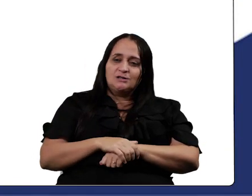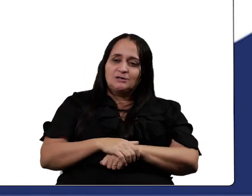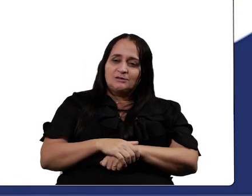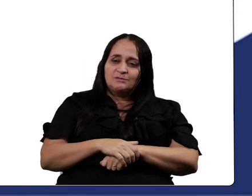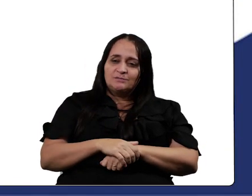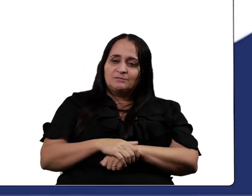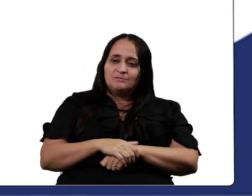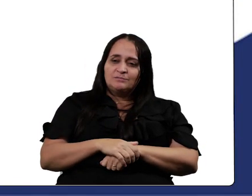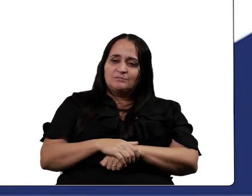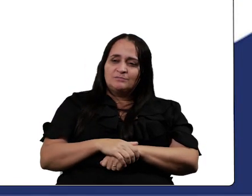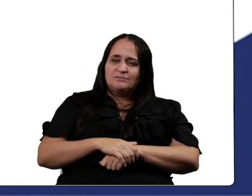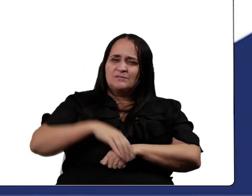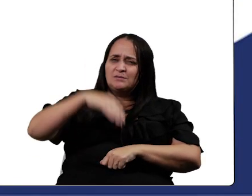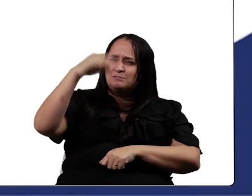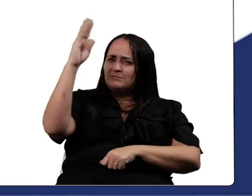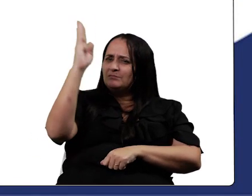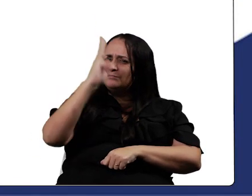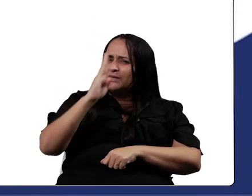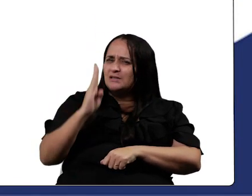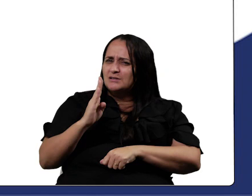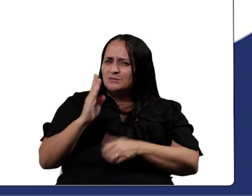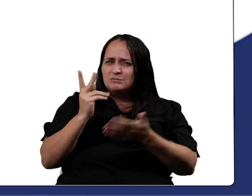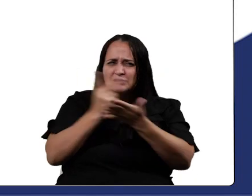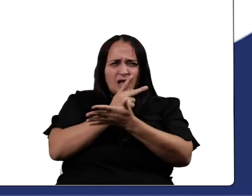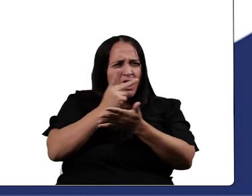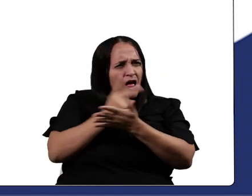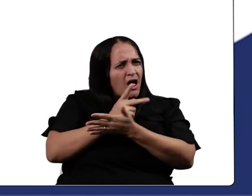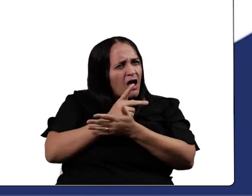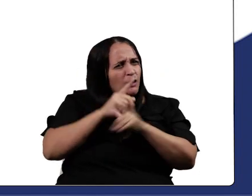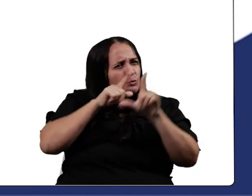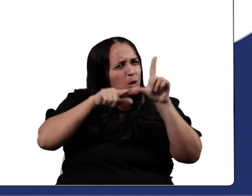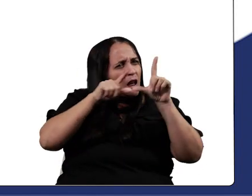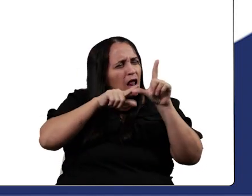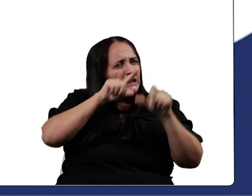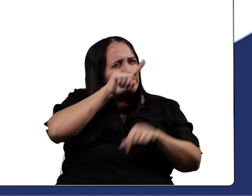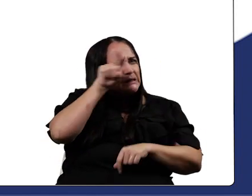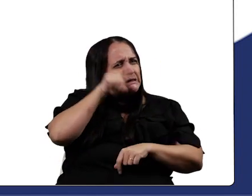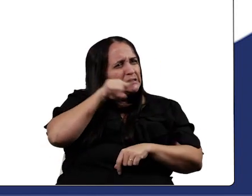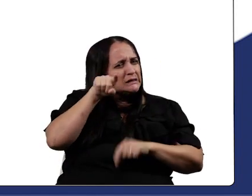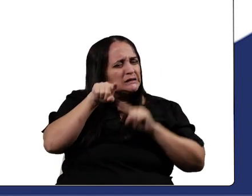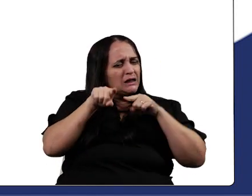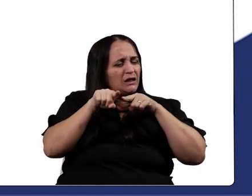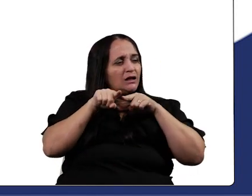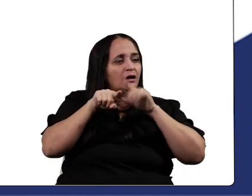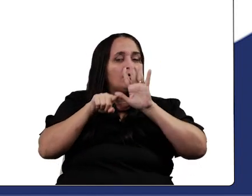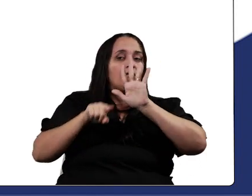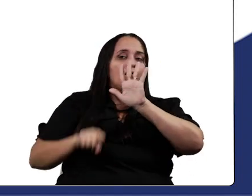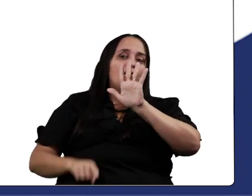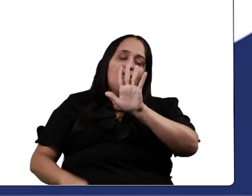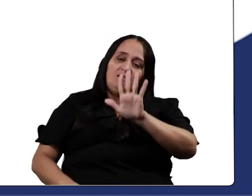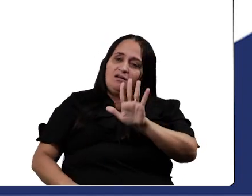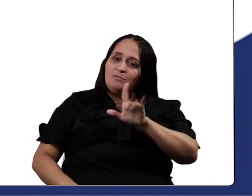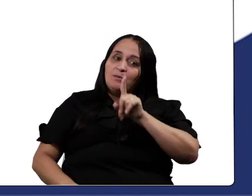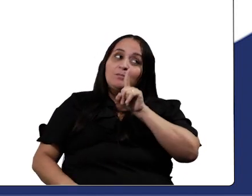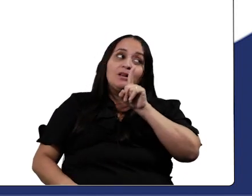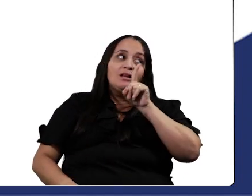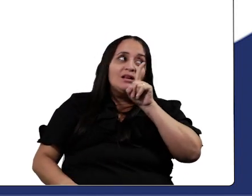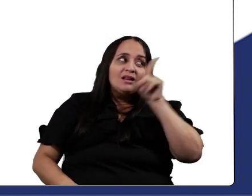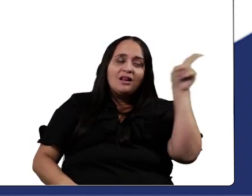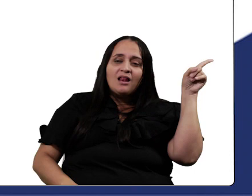não, Brasil não está escrito errado, tá? Por quê? Porque lembre-se que aqui